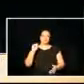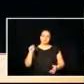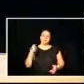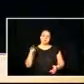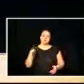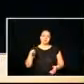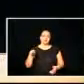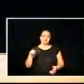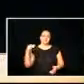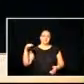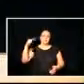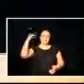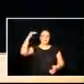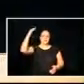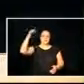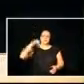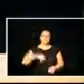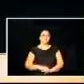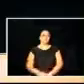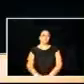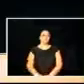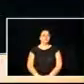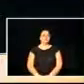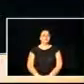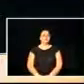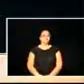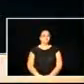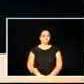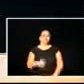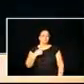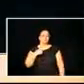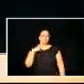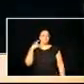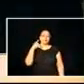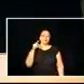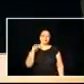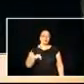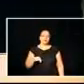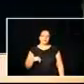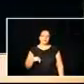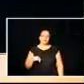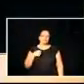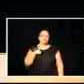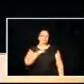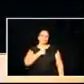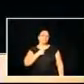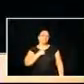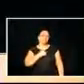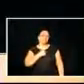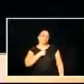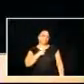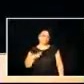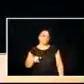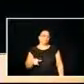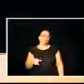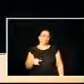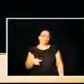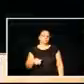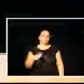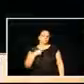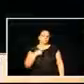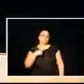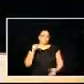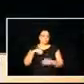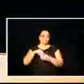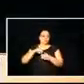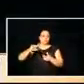trabalhador gari da limpeza pública. Então é com esse sentimento que a gente vem aqui falar sobre esse projeto, que nós vamos votar contrário. Pedimos